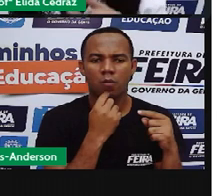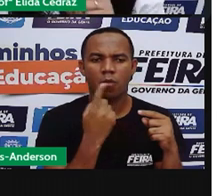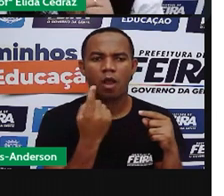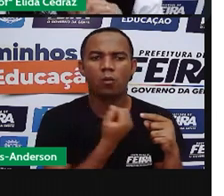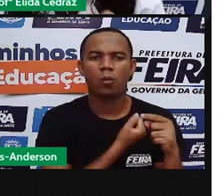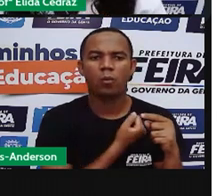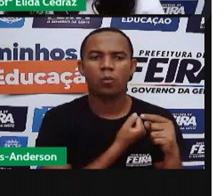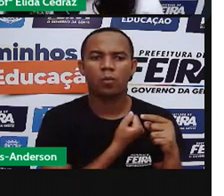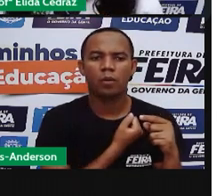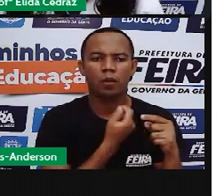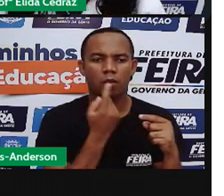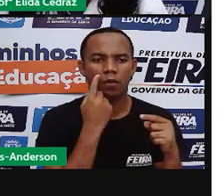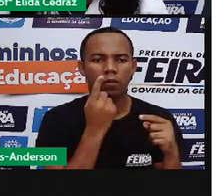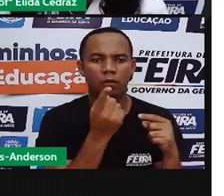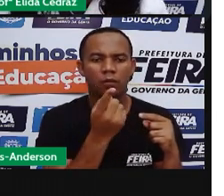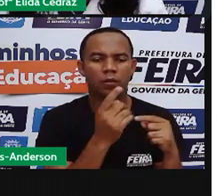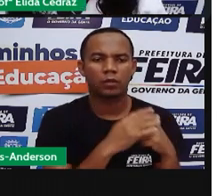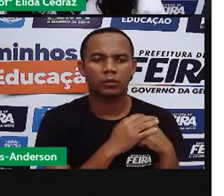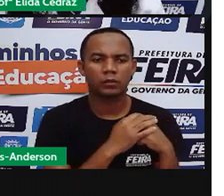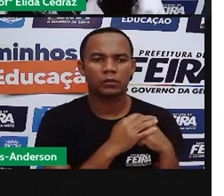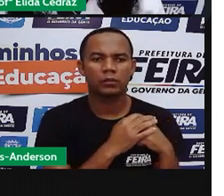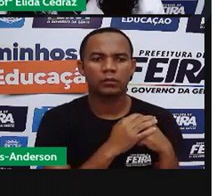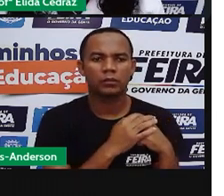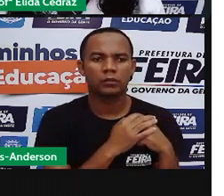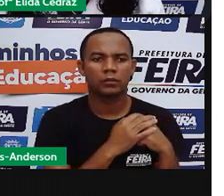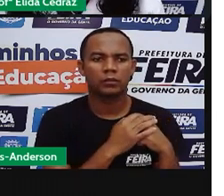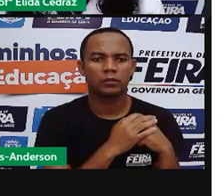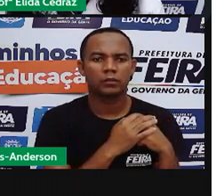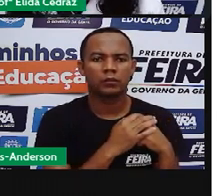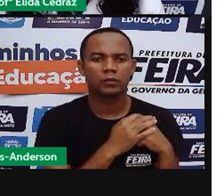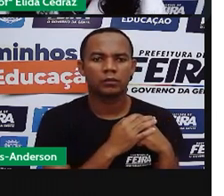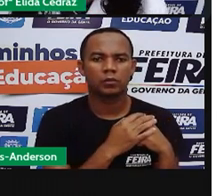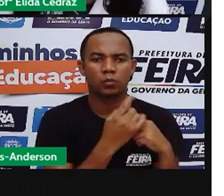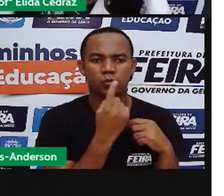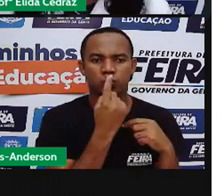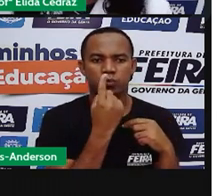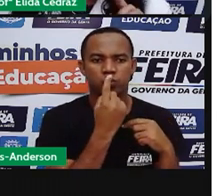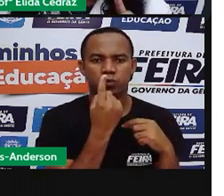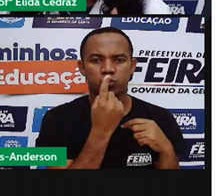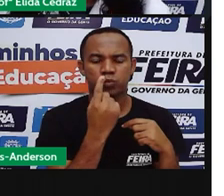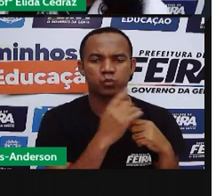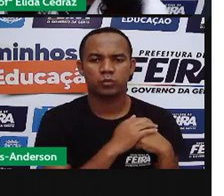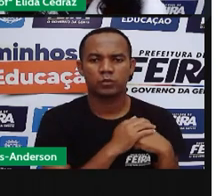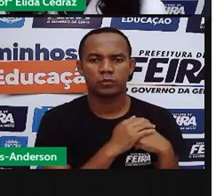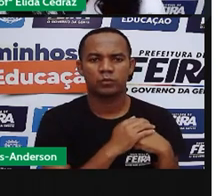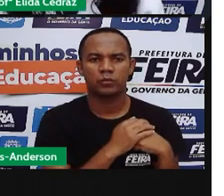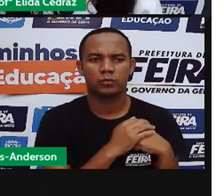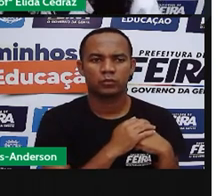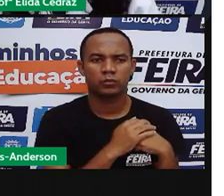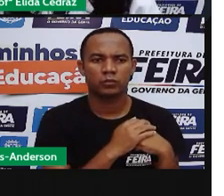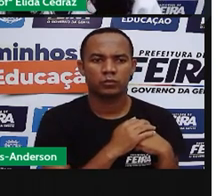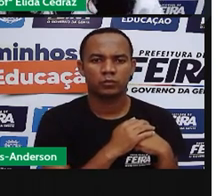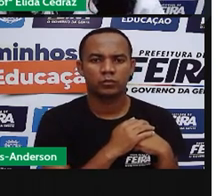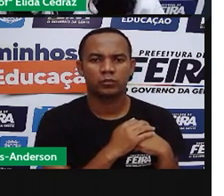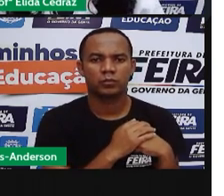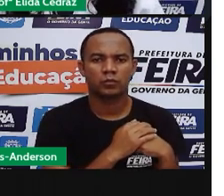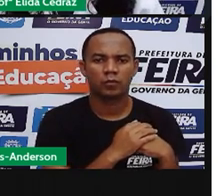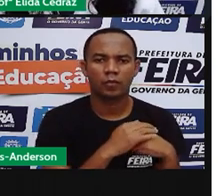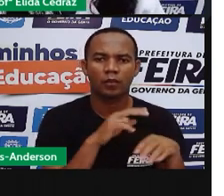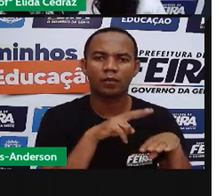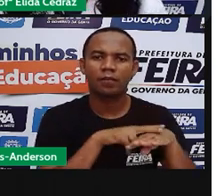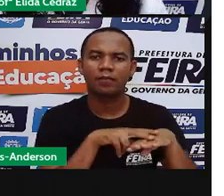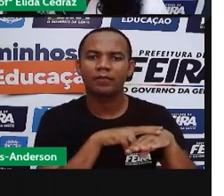vermelha. Olha na legenda qual é o número da cor vermelha. Número 1. E o